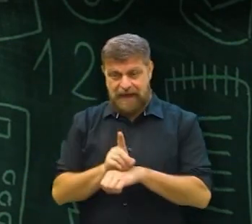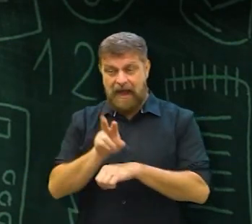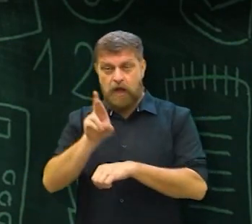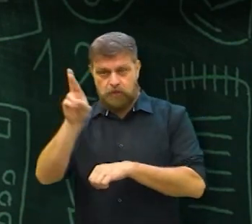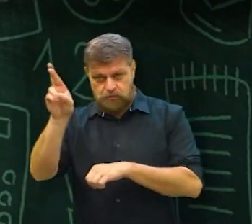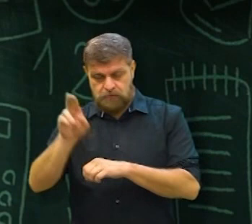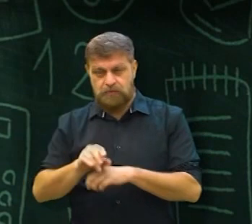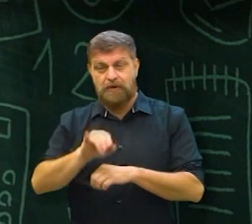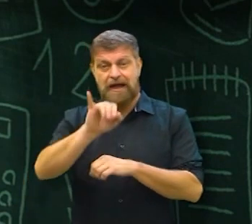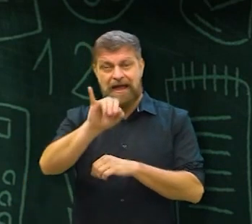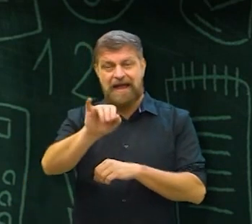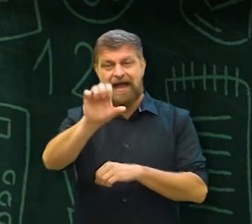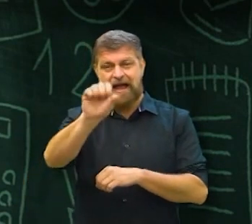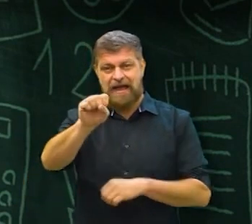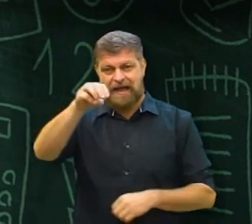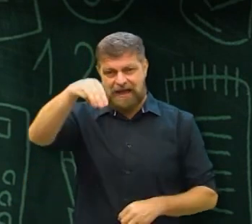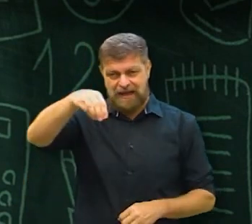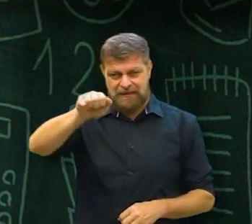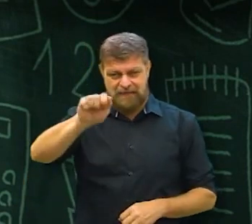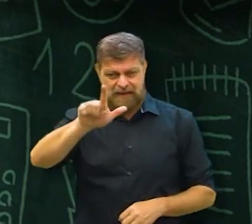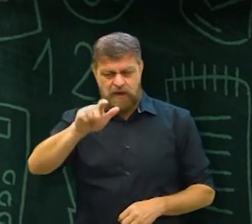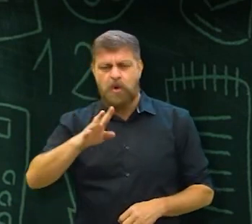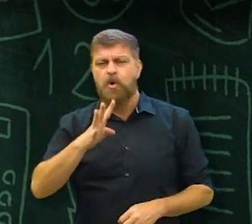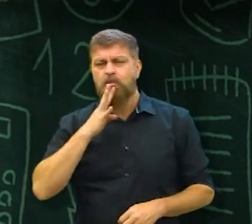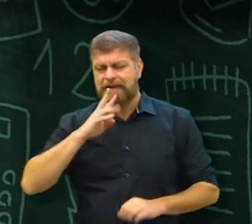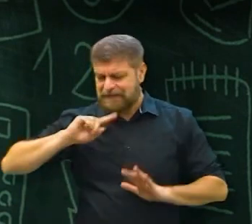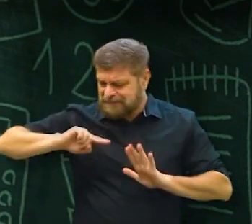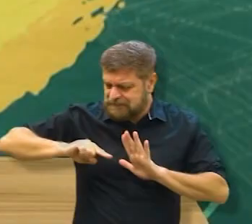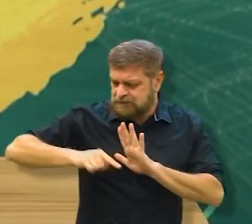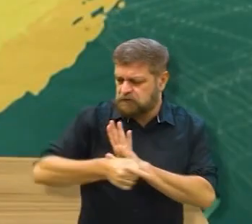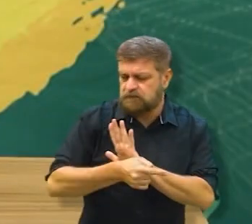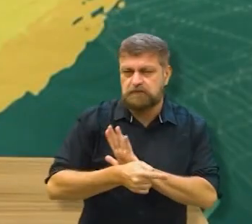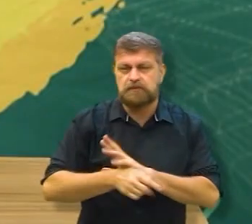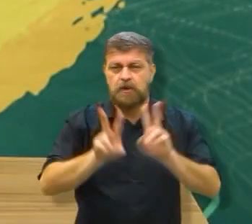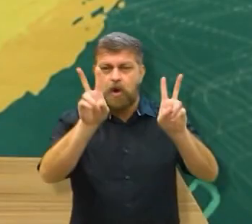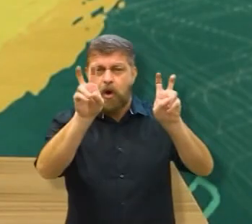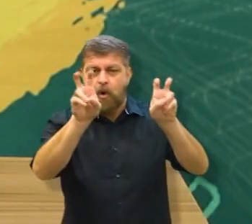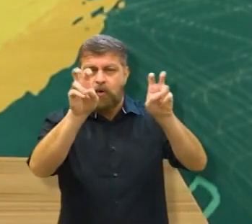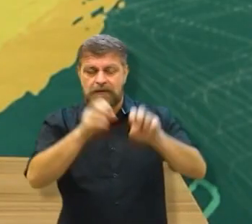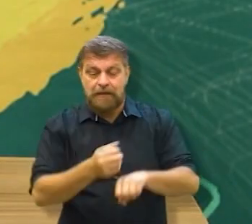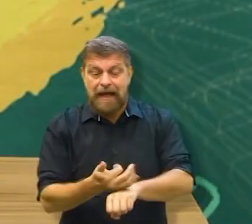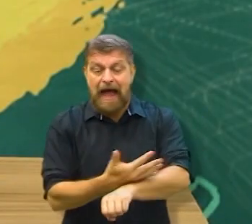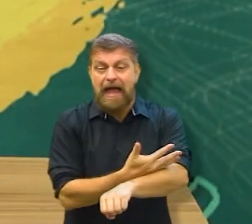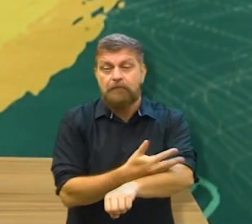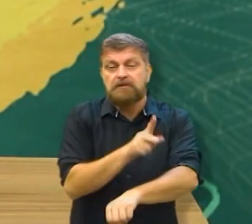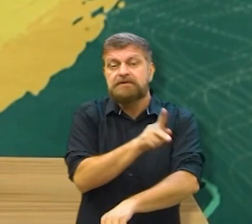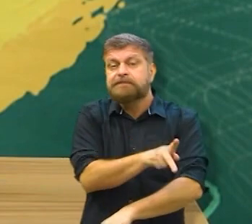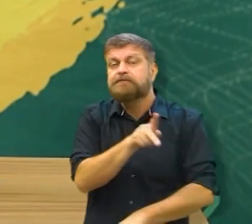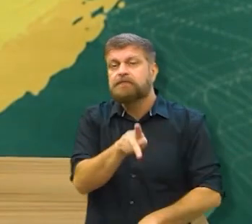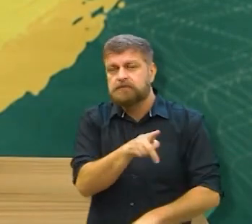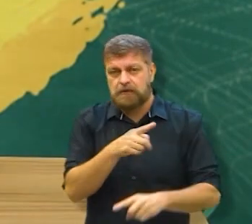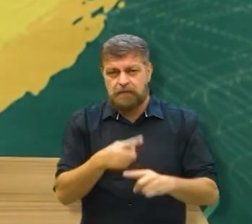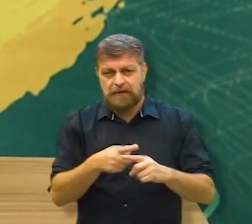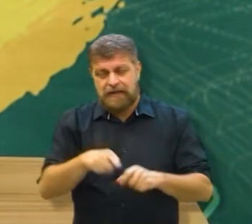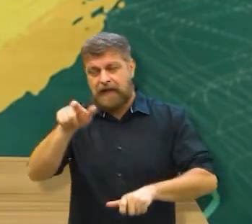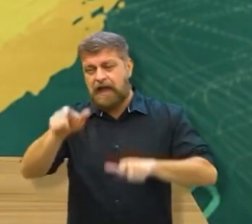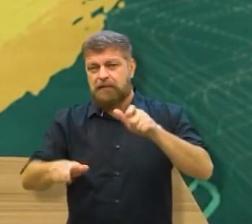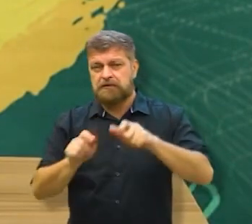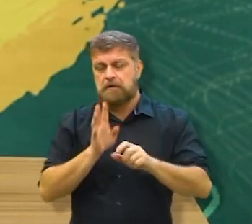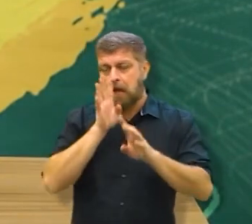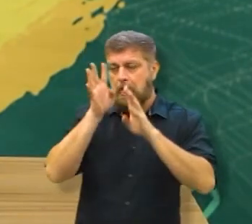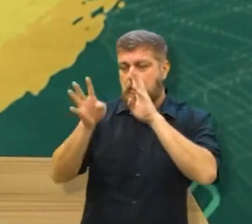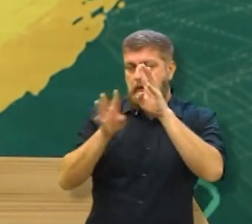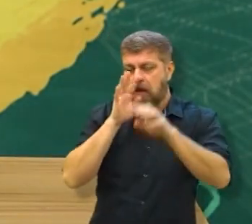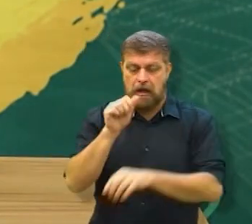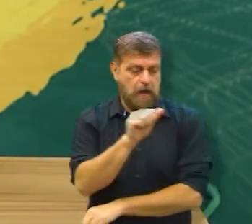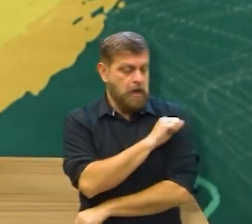que é doutor em educação, por isso fala com total propriedade, a respeito do lado emocional também dos professores, porque muita gente